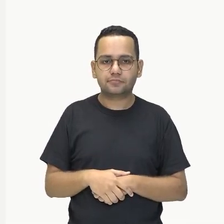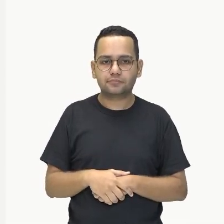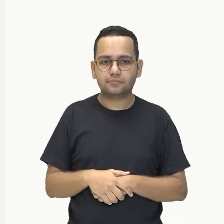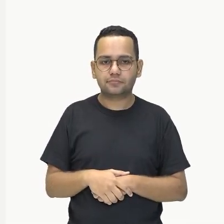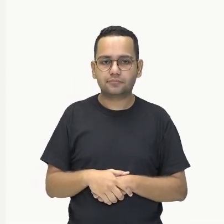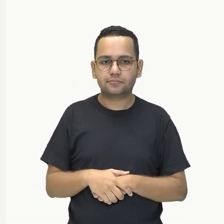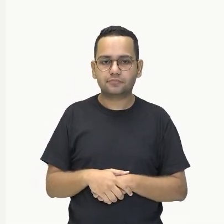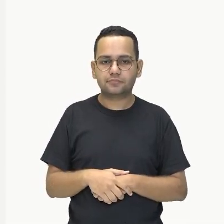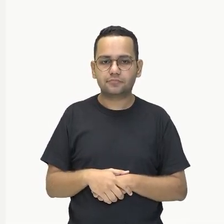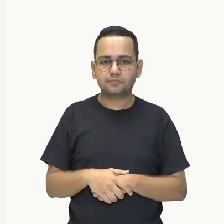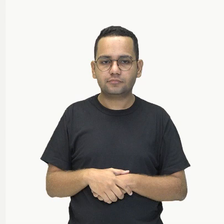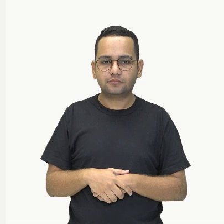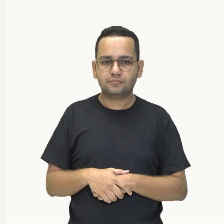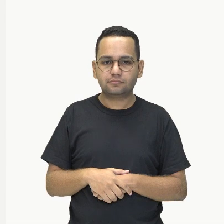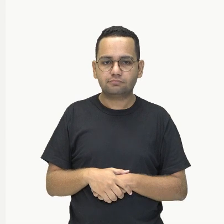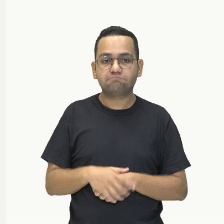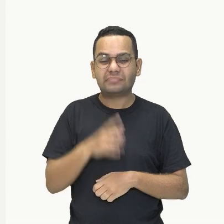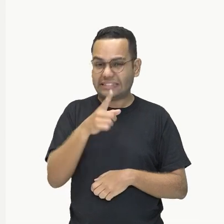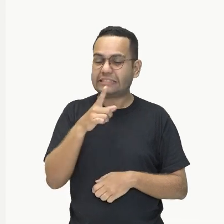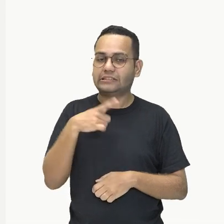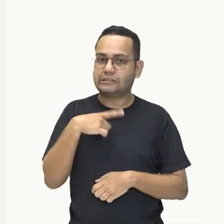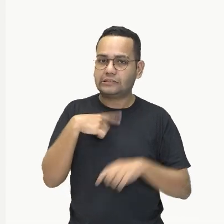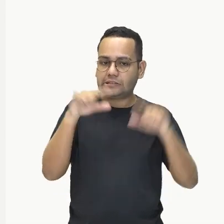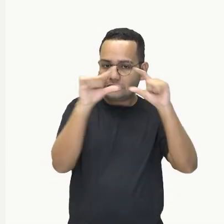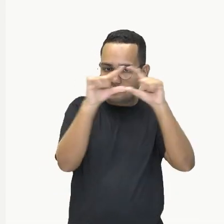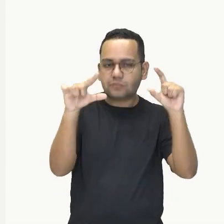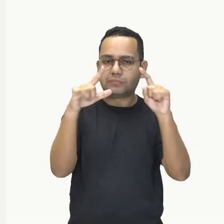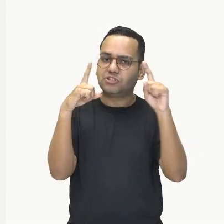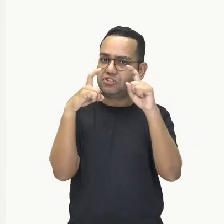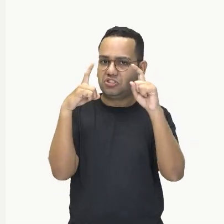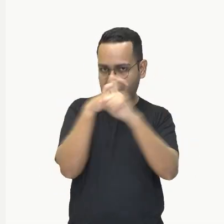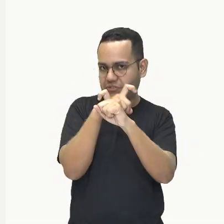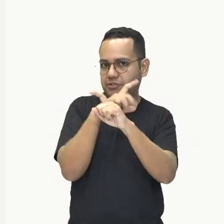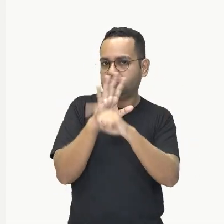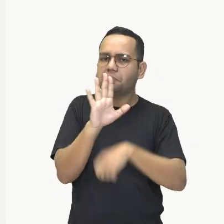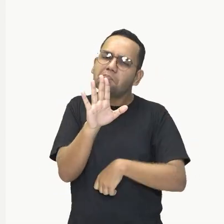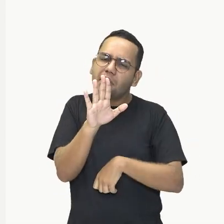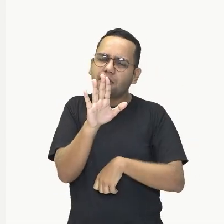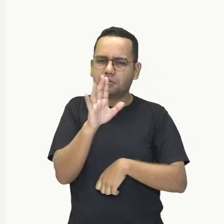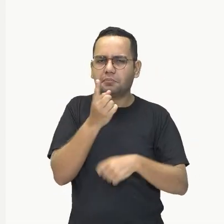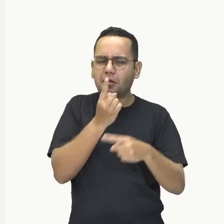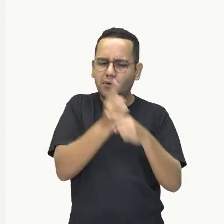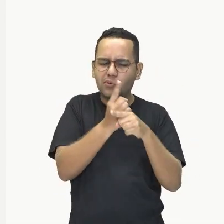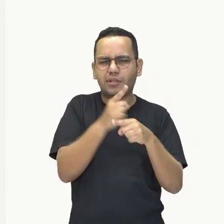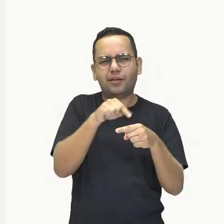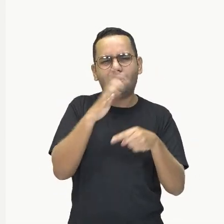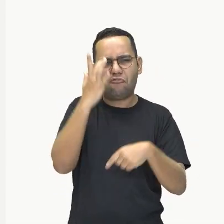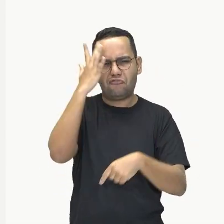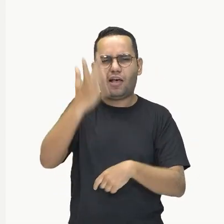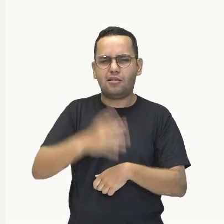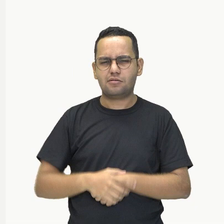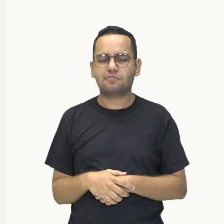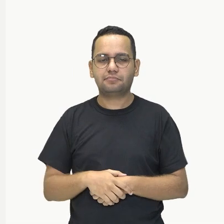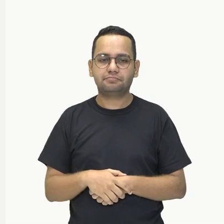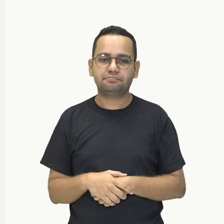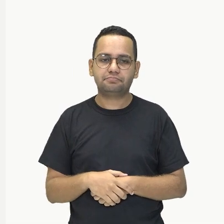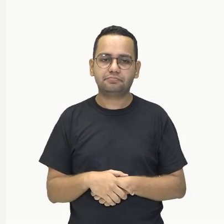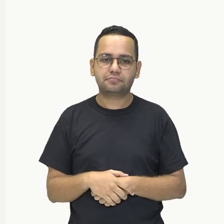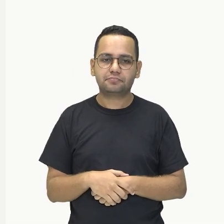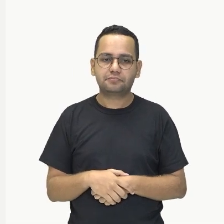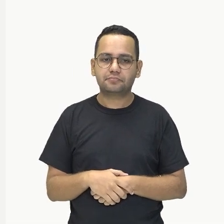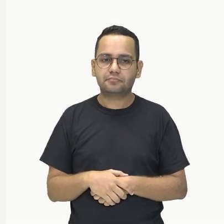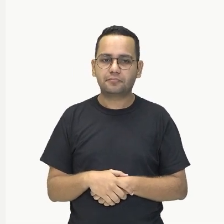Olha, agora deu uma dificultadazinha, mas achar o grau de um polinômio é muito fácil. Basta a gente